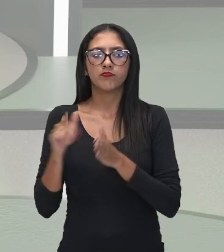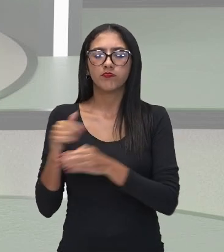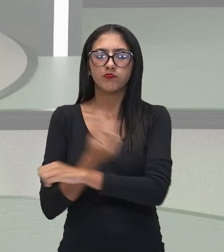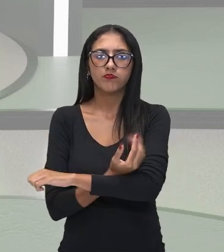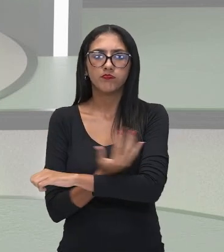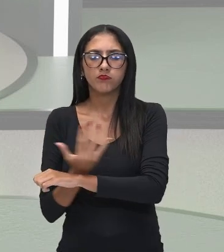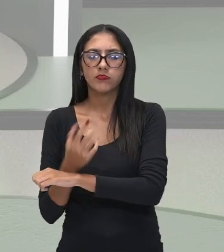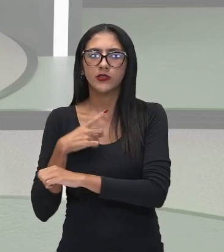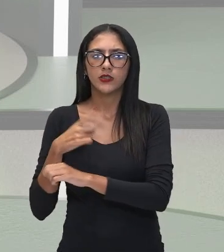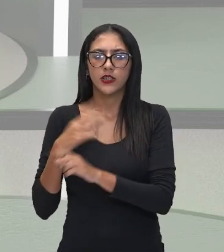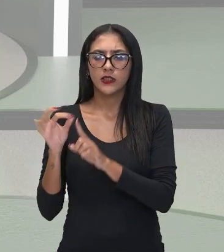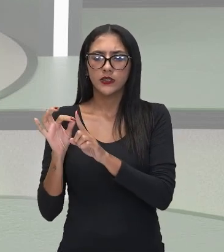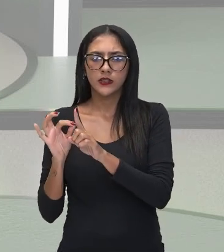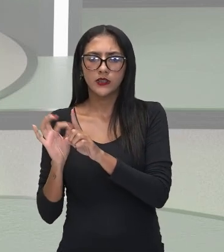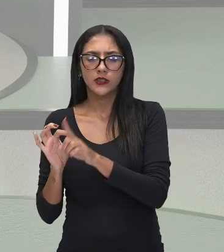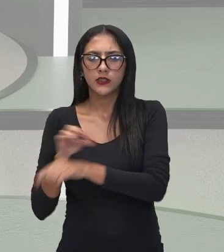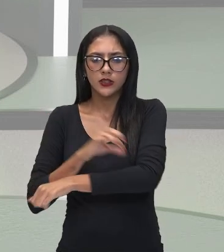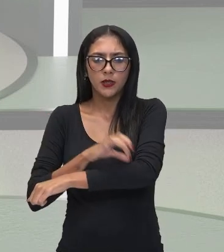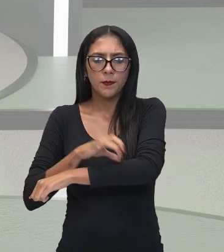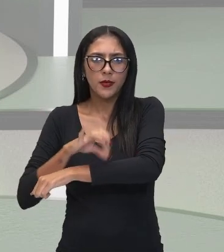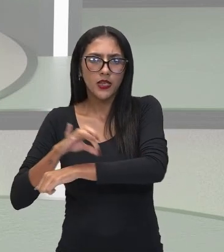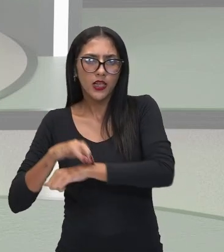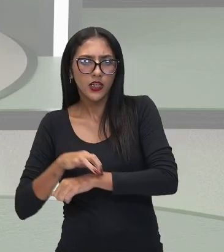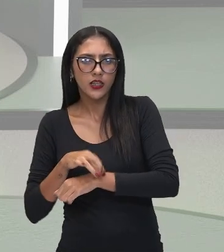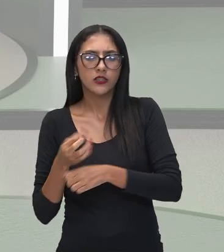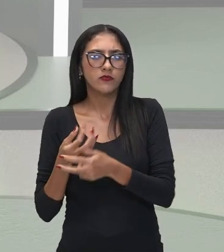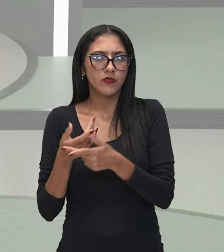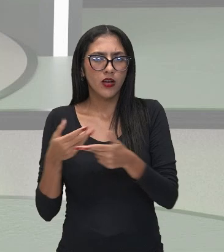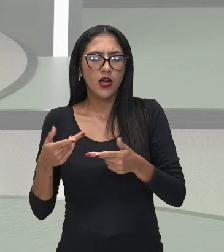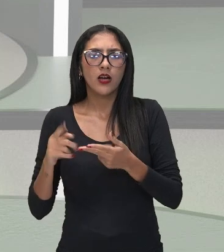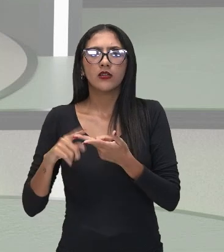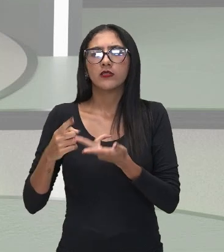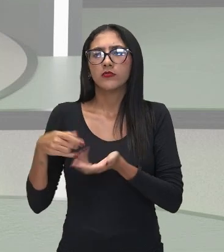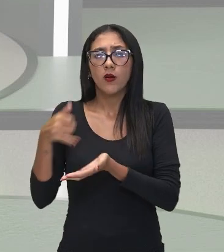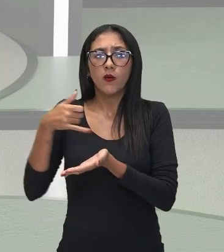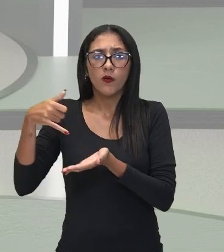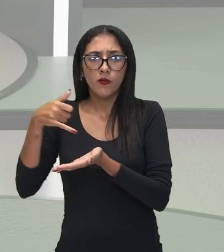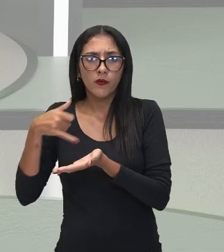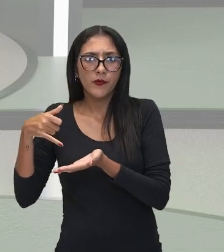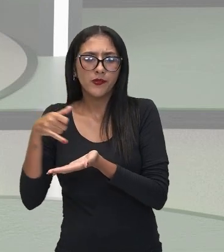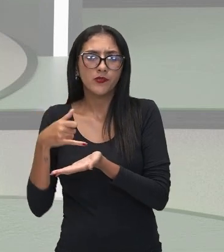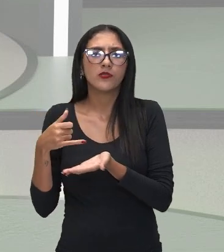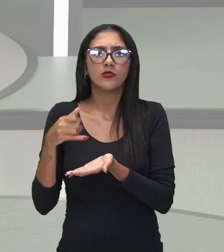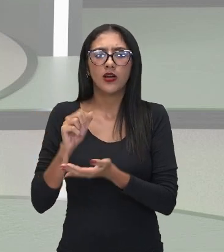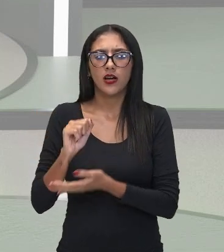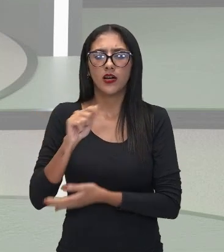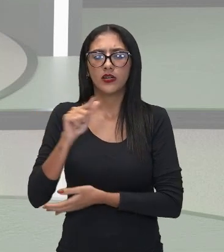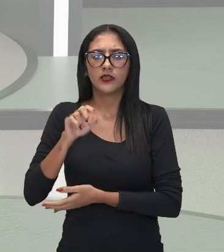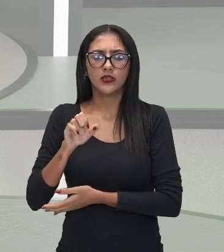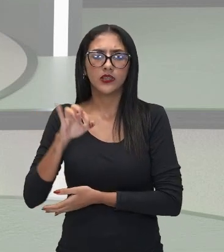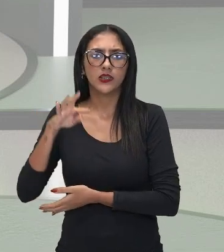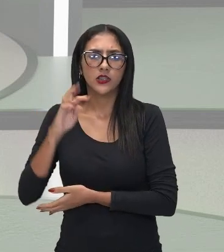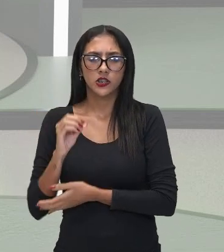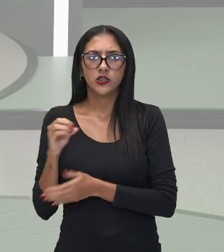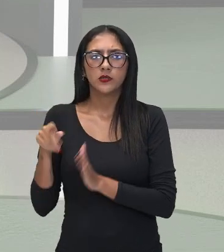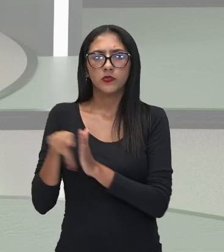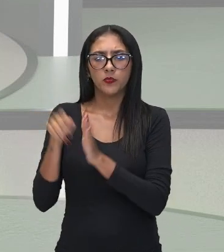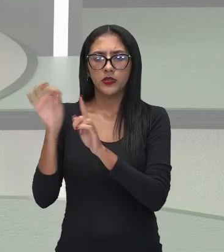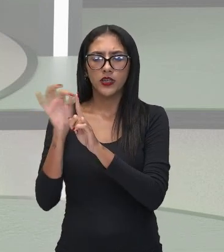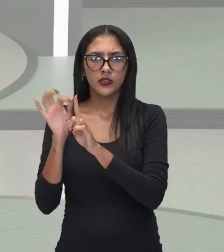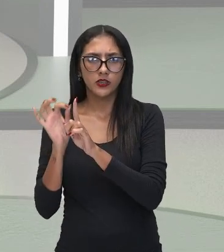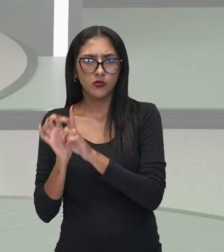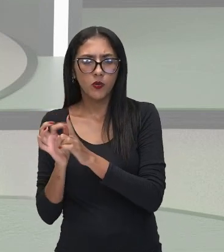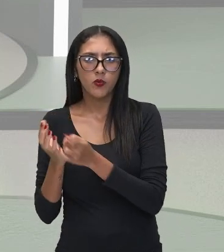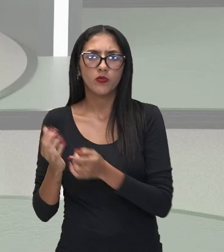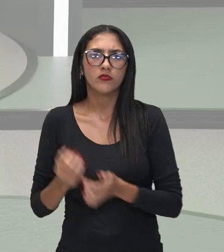as sementes, os grãos, os óleos, azeite de oliva, as